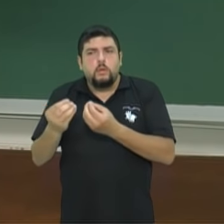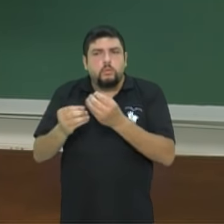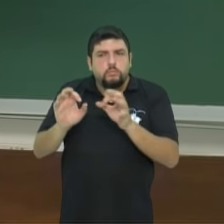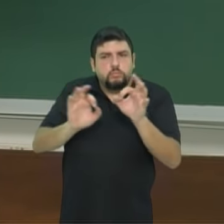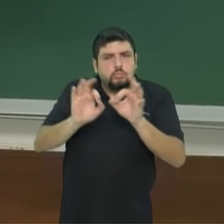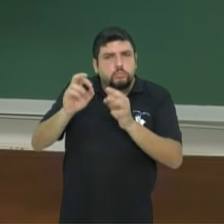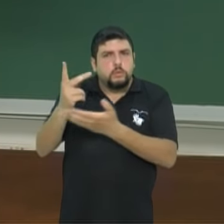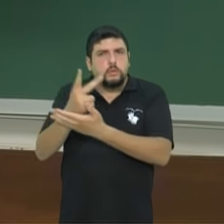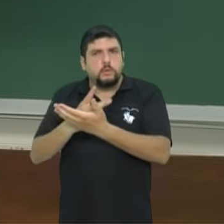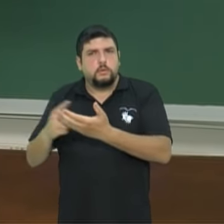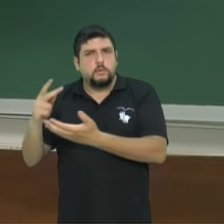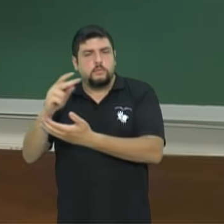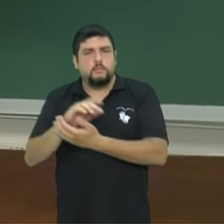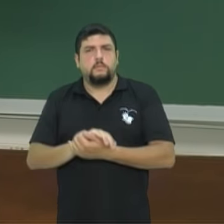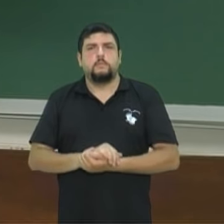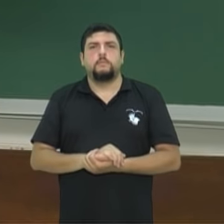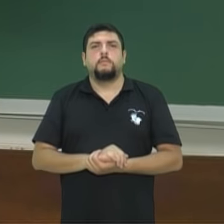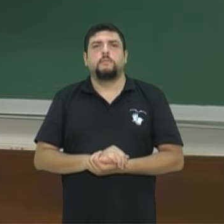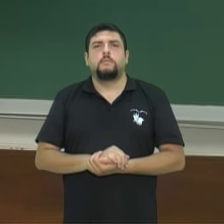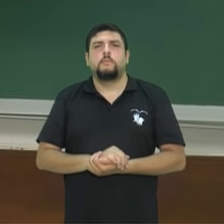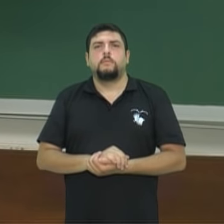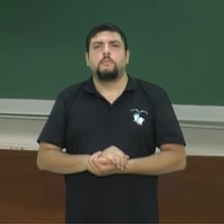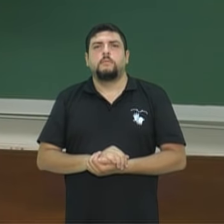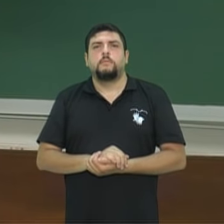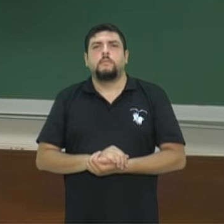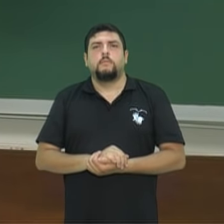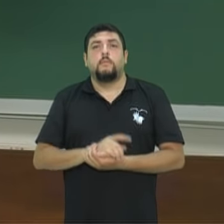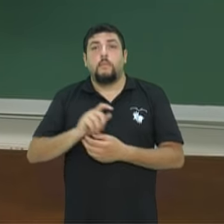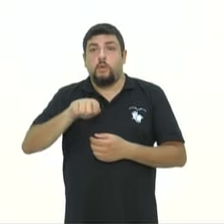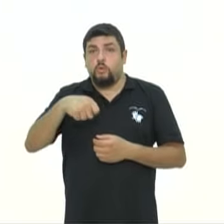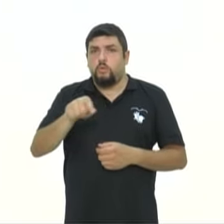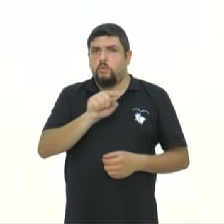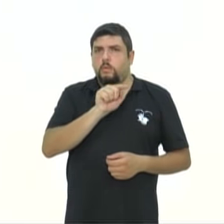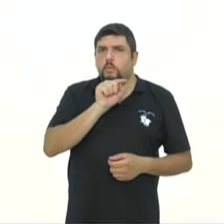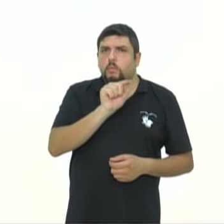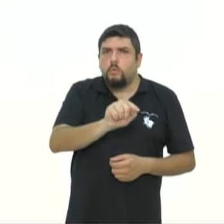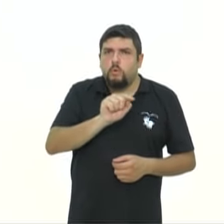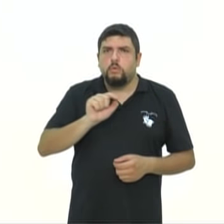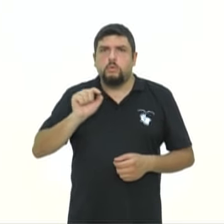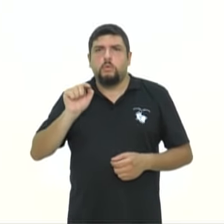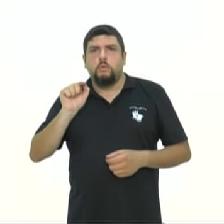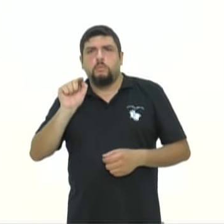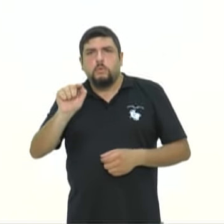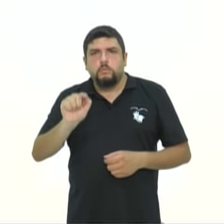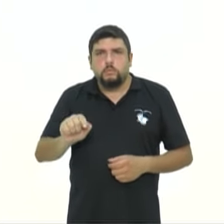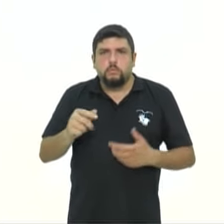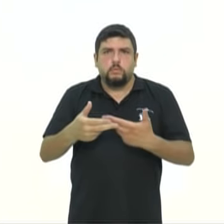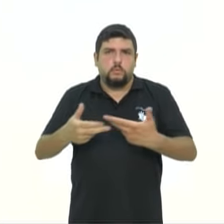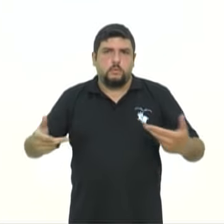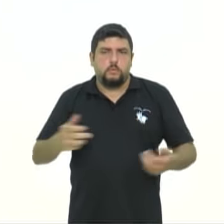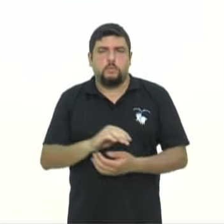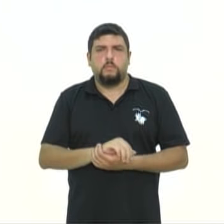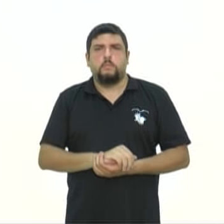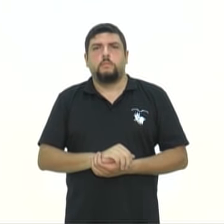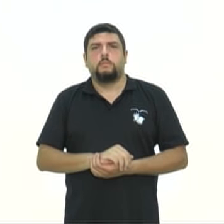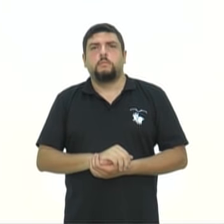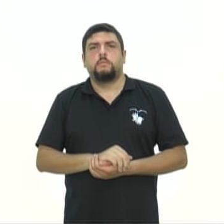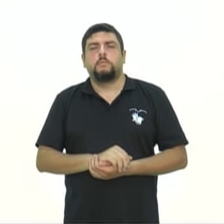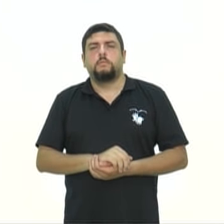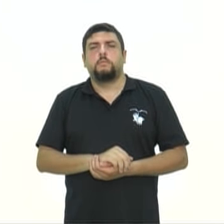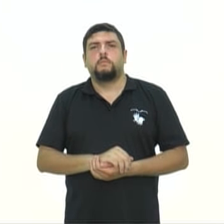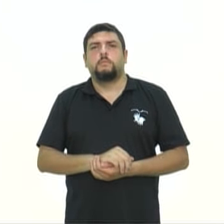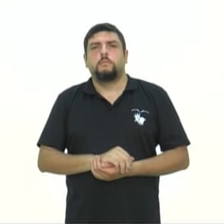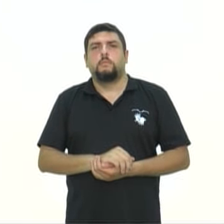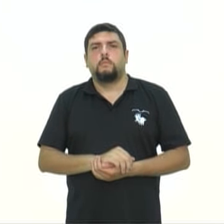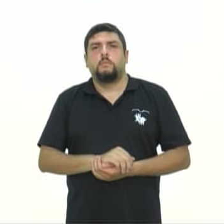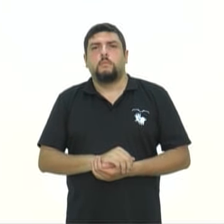a história em quadrinhos, né? Com relação à pontuação, galera, olhem aqui no primeiro quadrinho, o Anderson. Então, primeiro esse o é